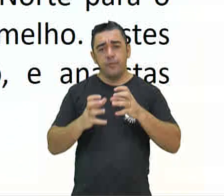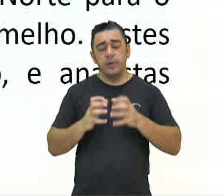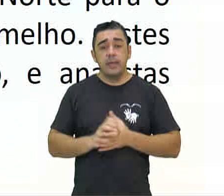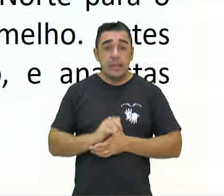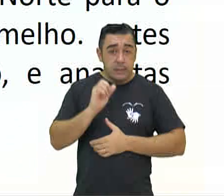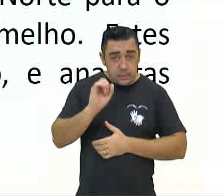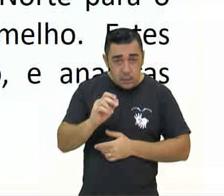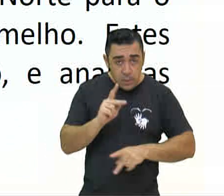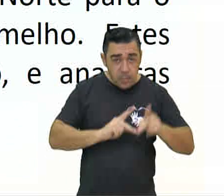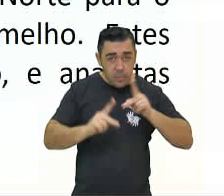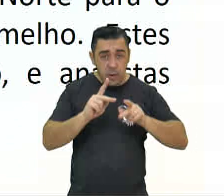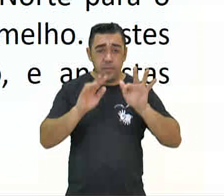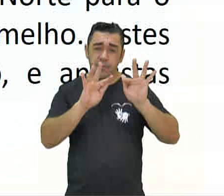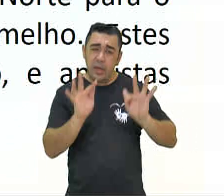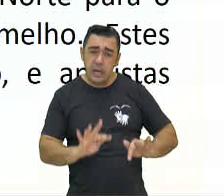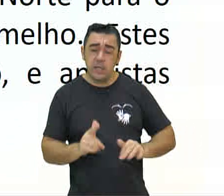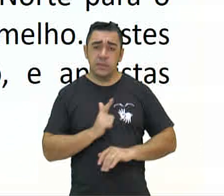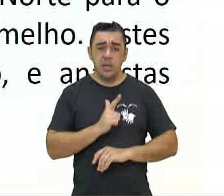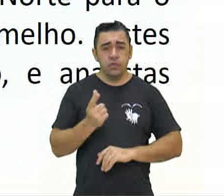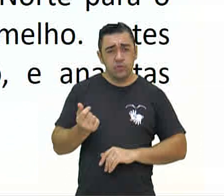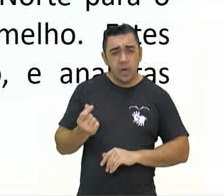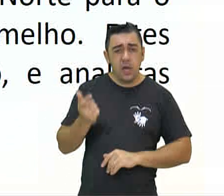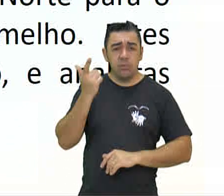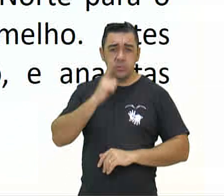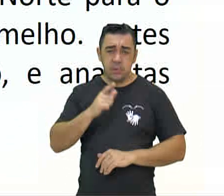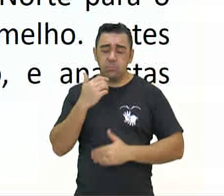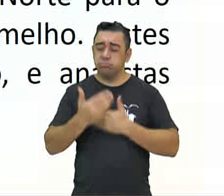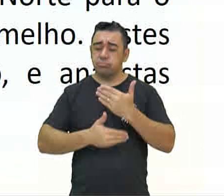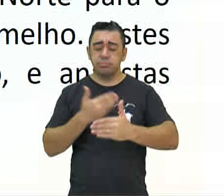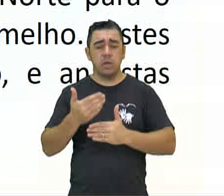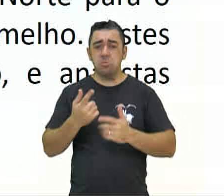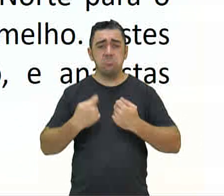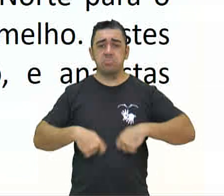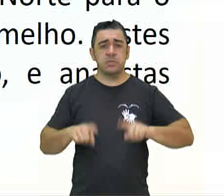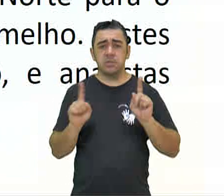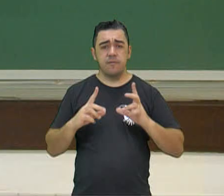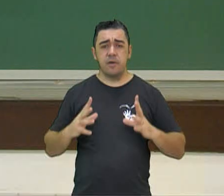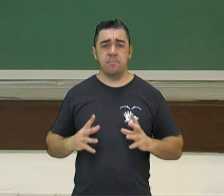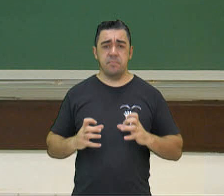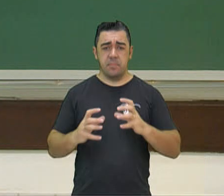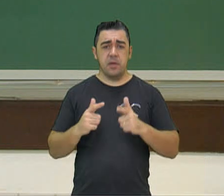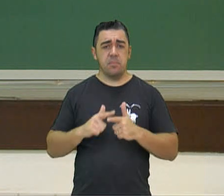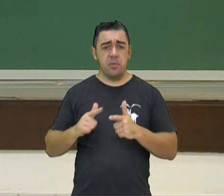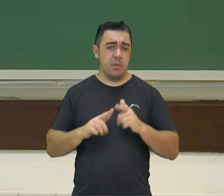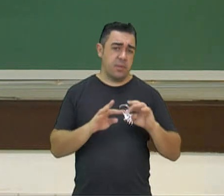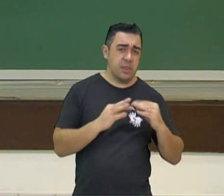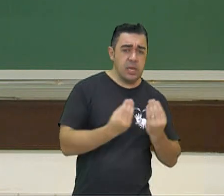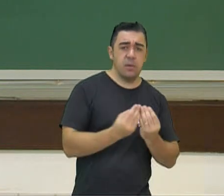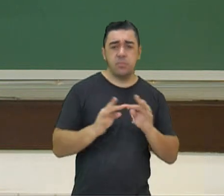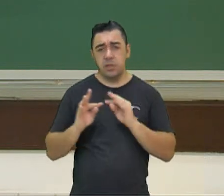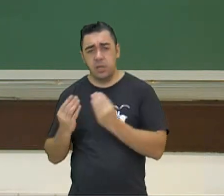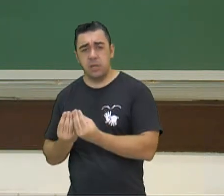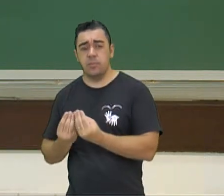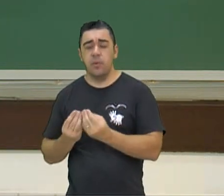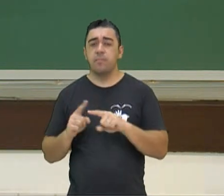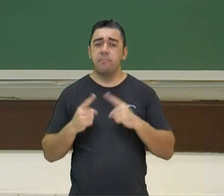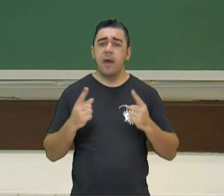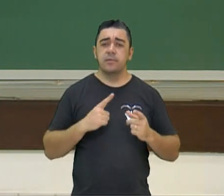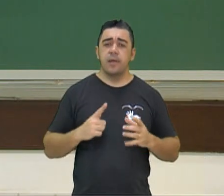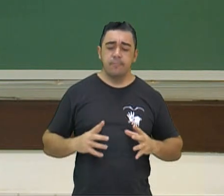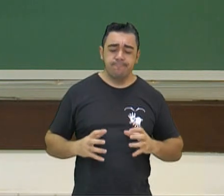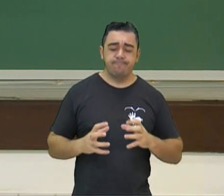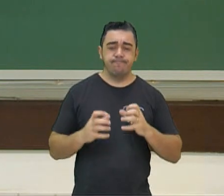feliz, contente, dinheiro sobrando, provavelmente eles não brigariam por questões tribais, mas isso acaba sendo